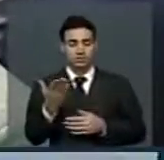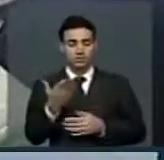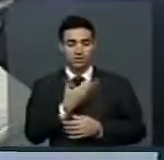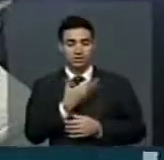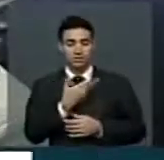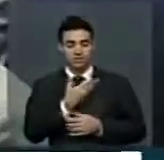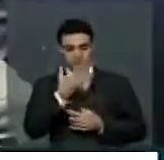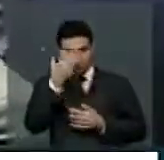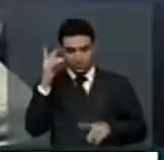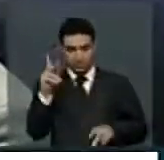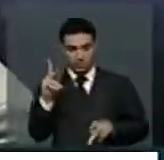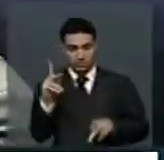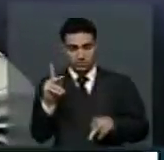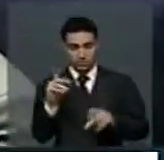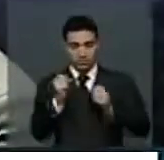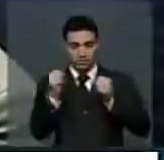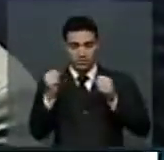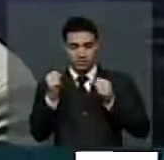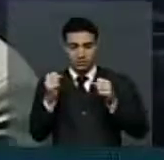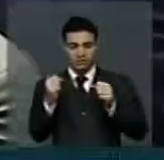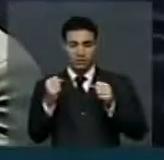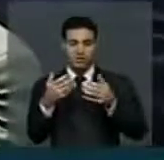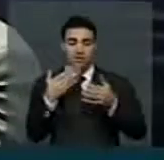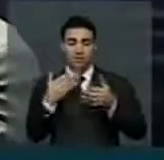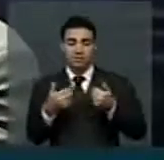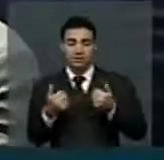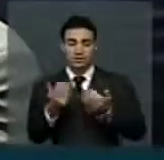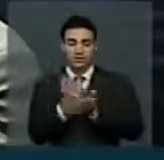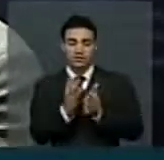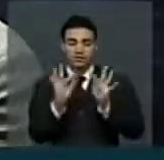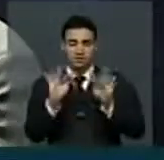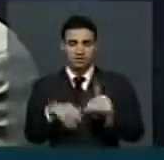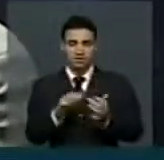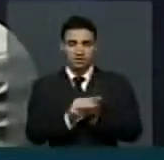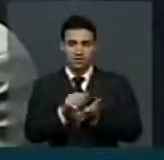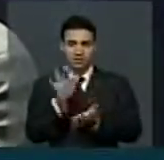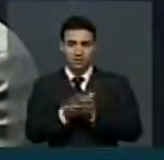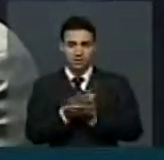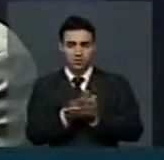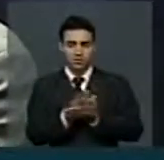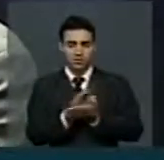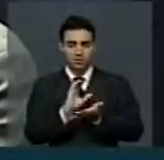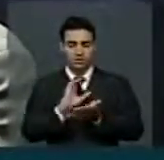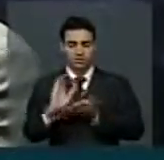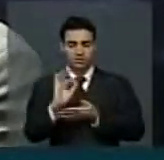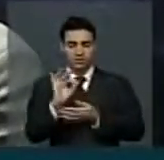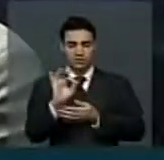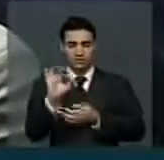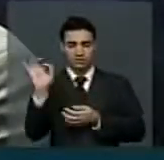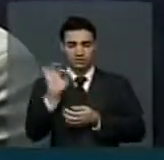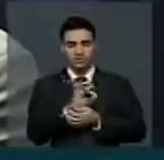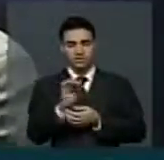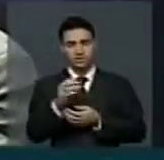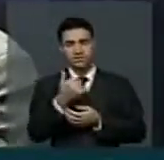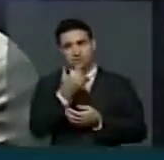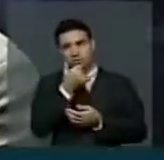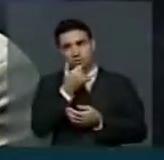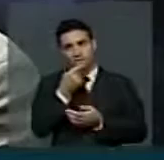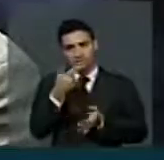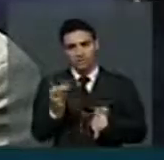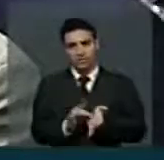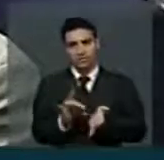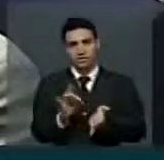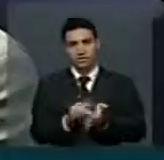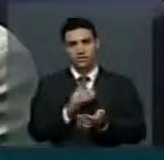ruas clamam pela extinção dessa multa, dessa contribuição social. Sinceramente, há